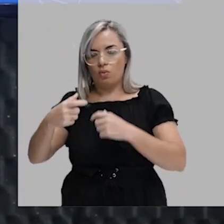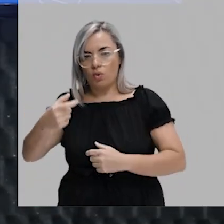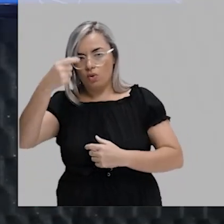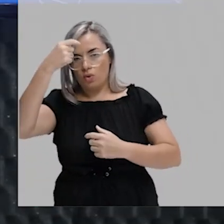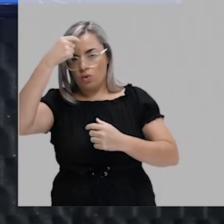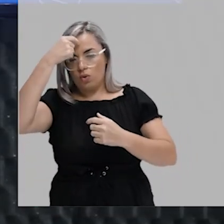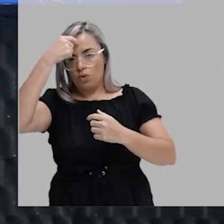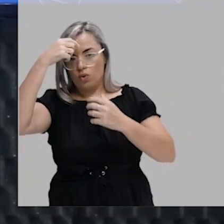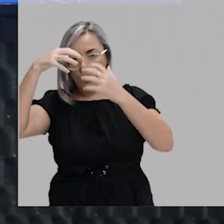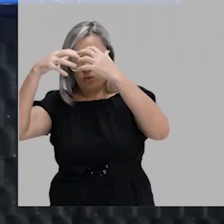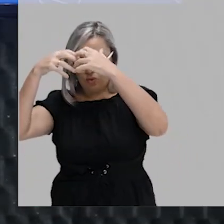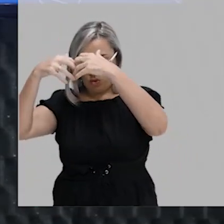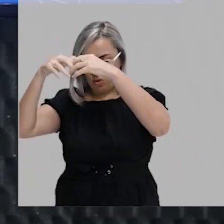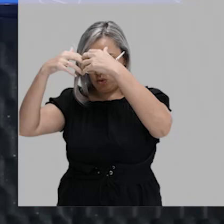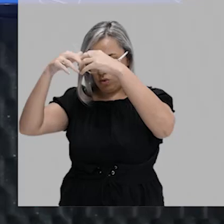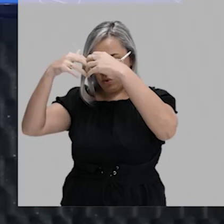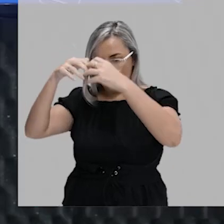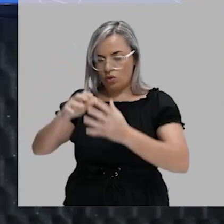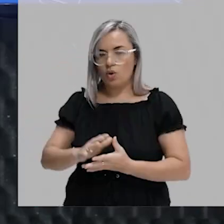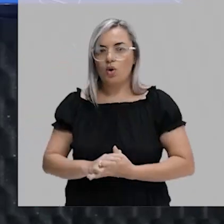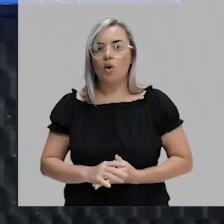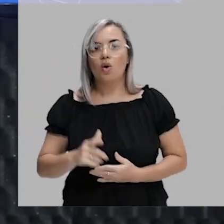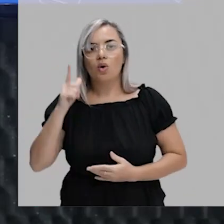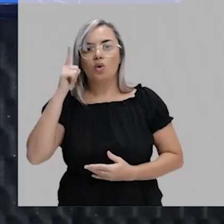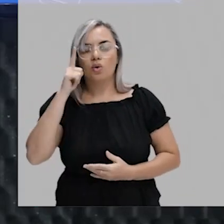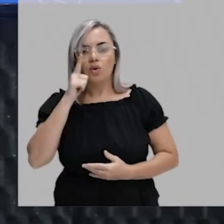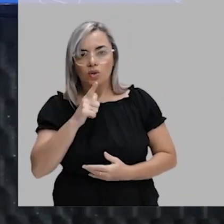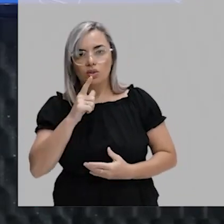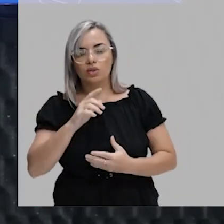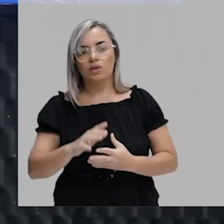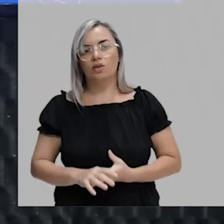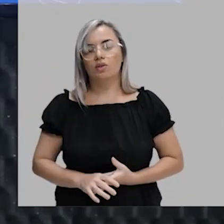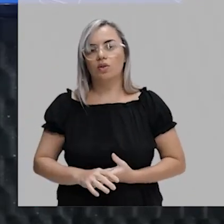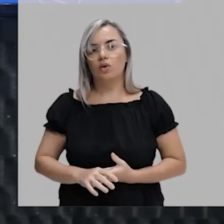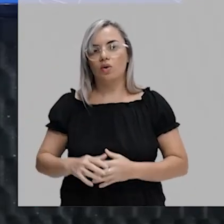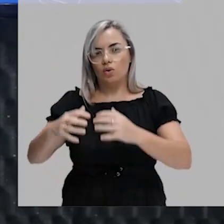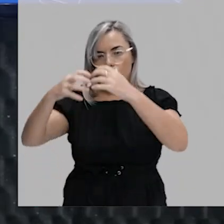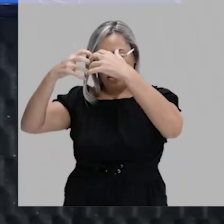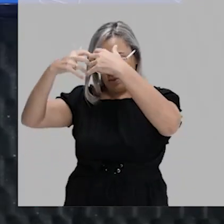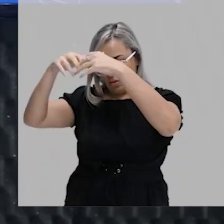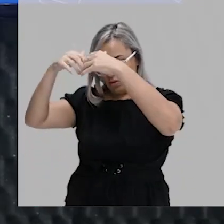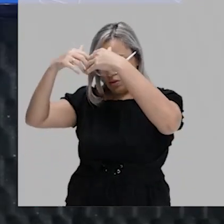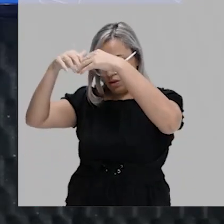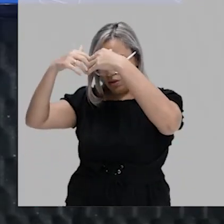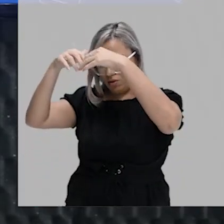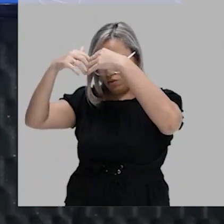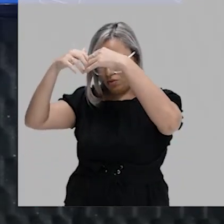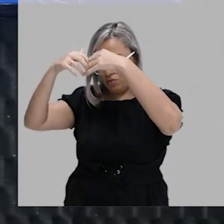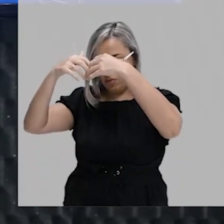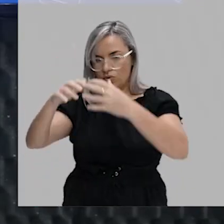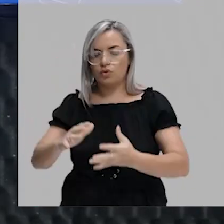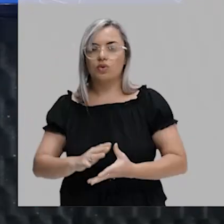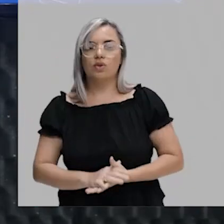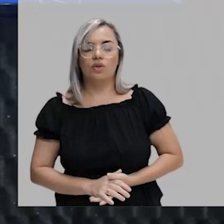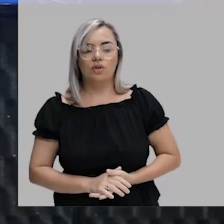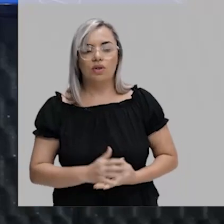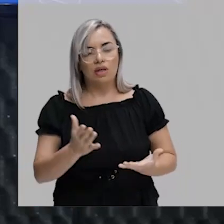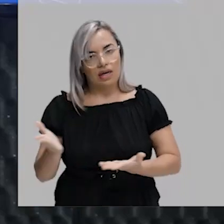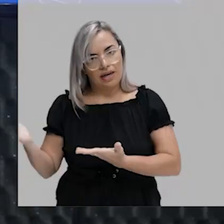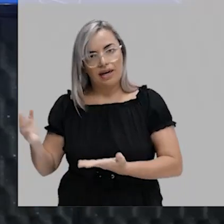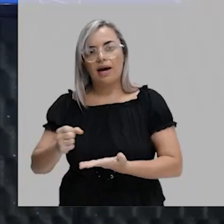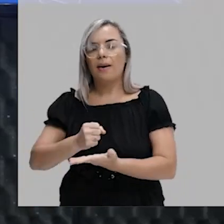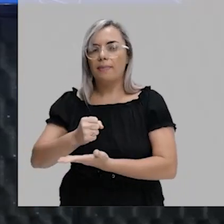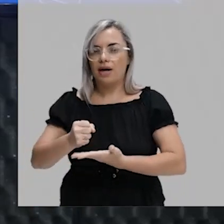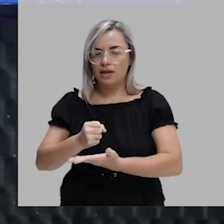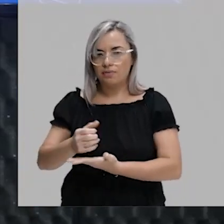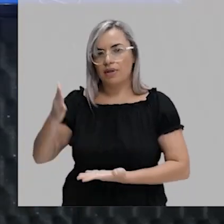nervoso. Tudo, a base para você entender, por exemplo, a origem dos impulsos nervosos está aqui, nesse assunto, tá? Bem, o